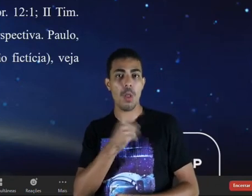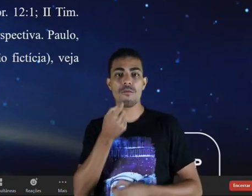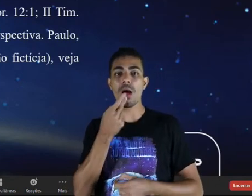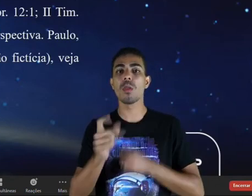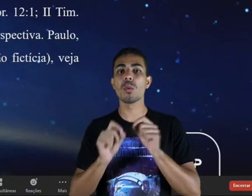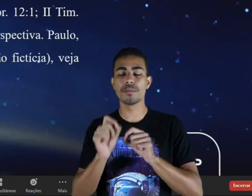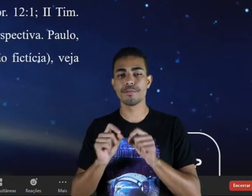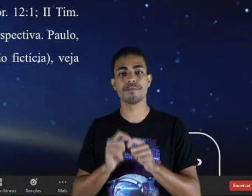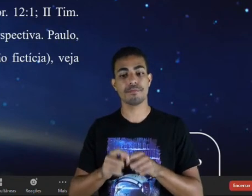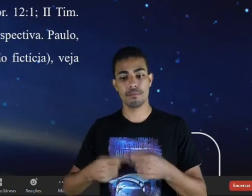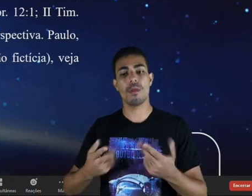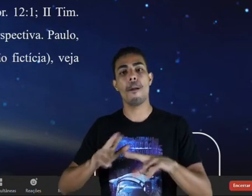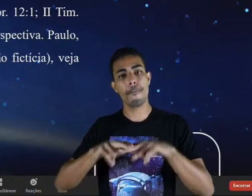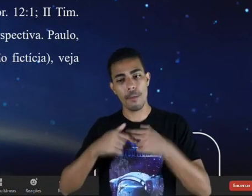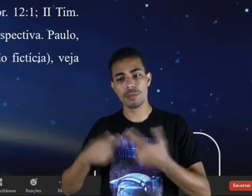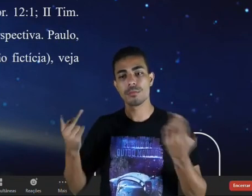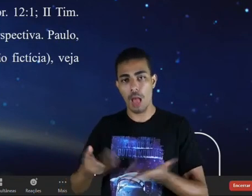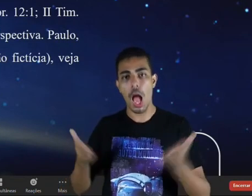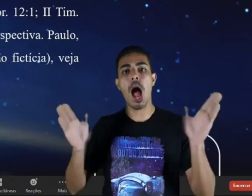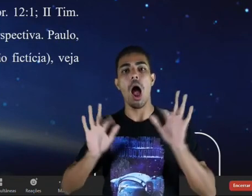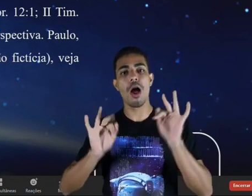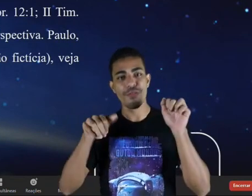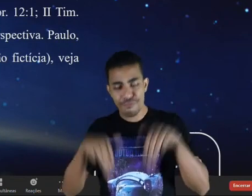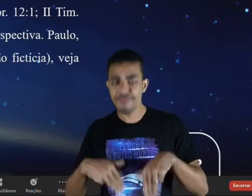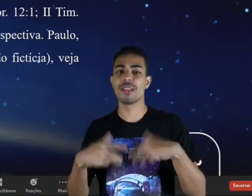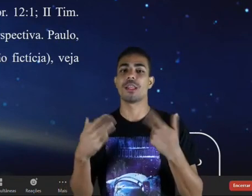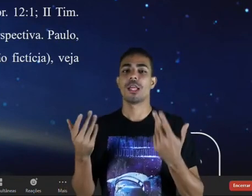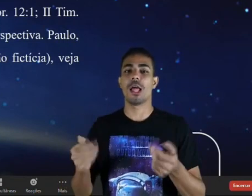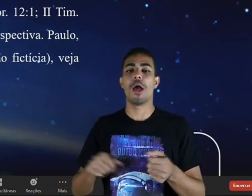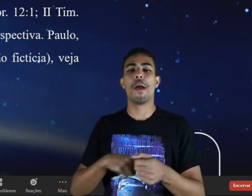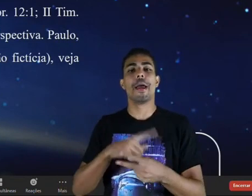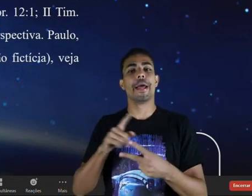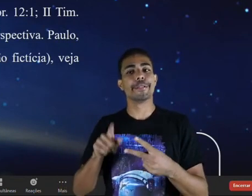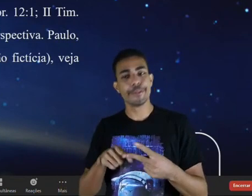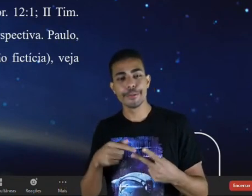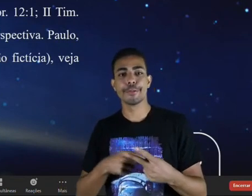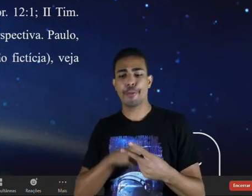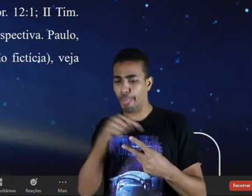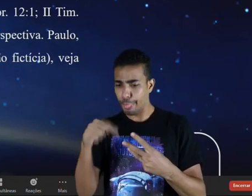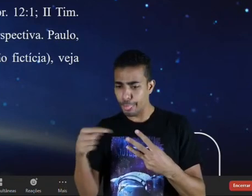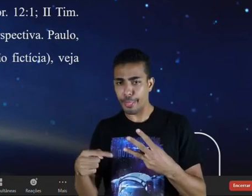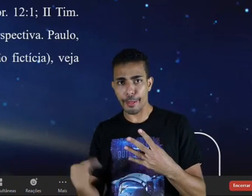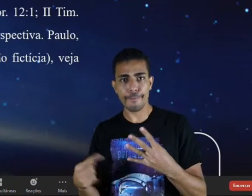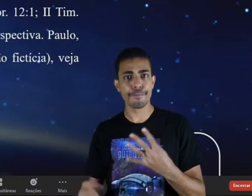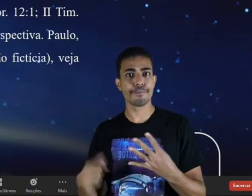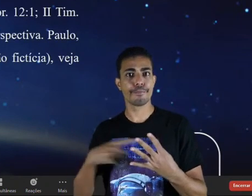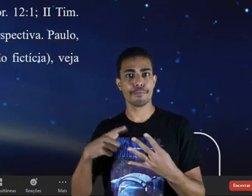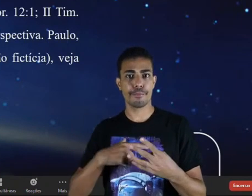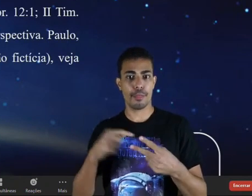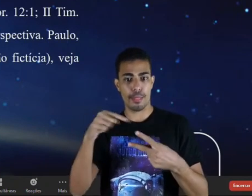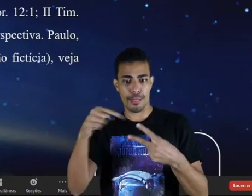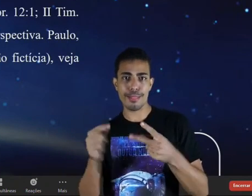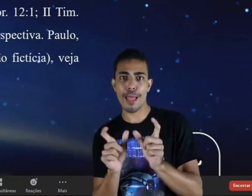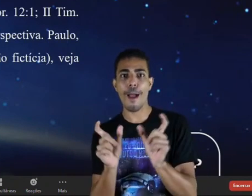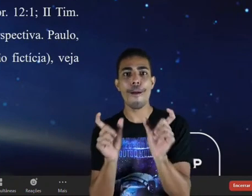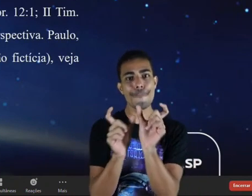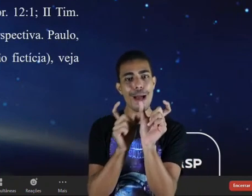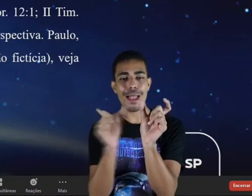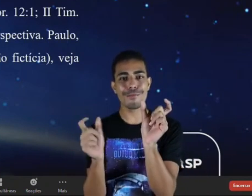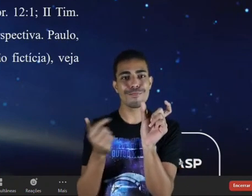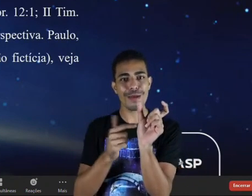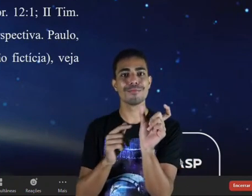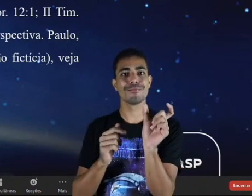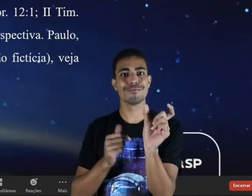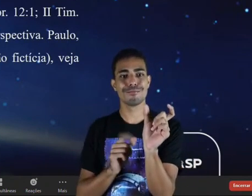razão, finalmente, a propósito de... Note que às vezes não haverá uma mudança de argumentação, mas de perspectiva. Por